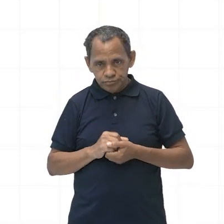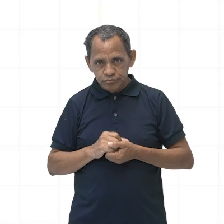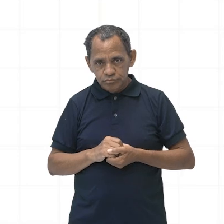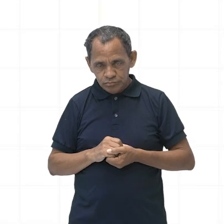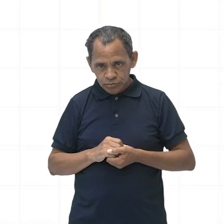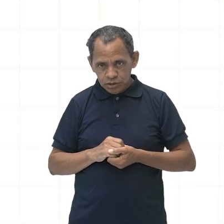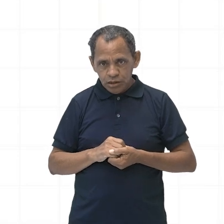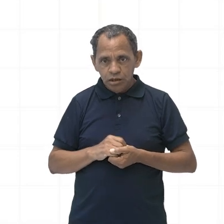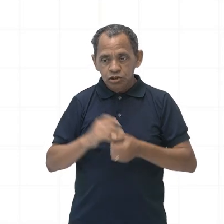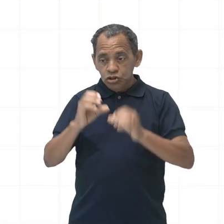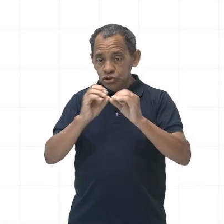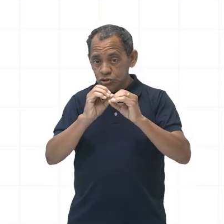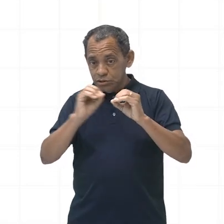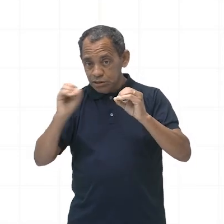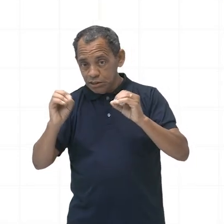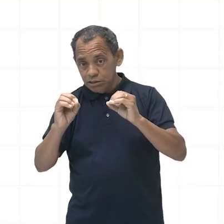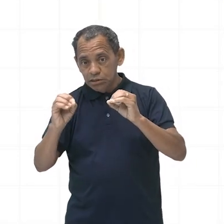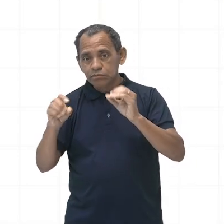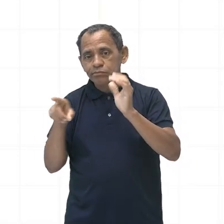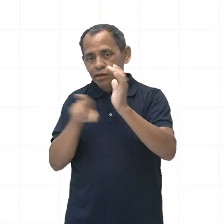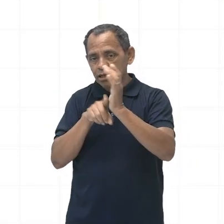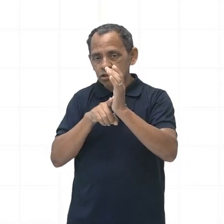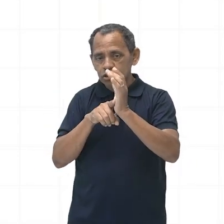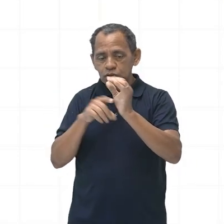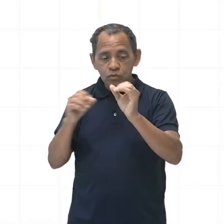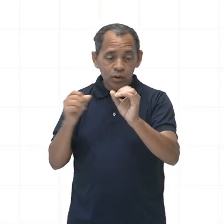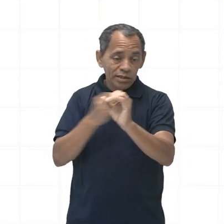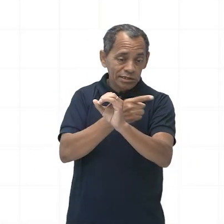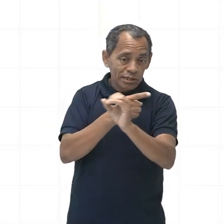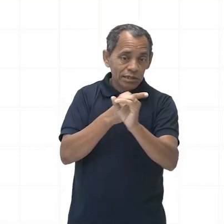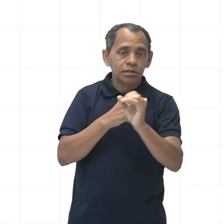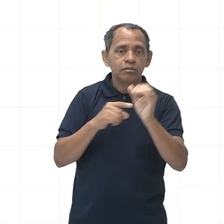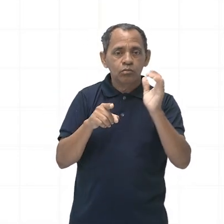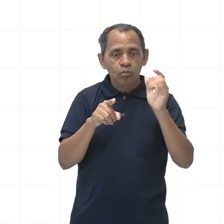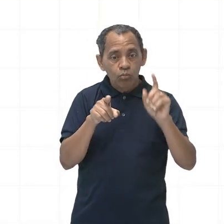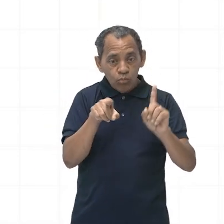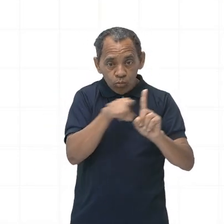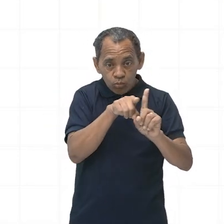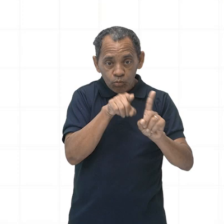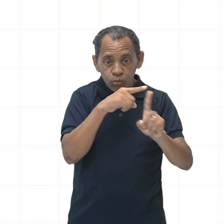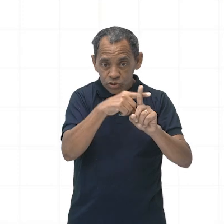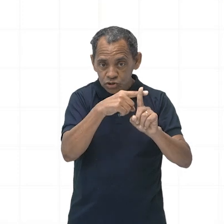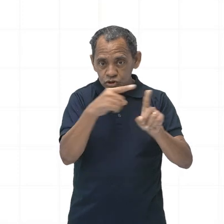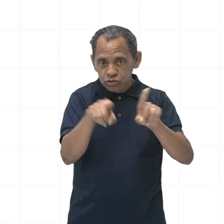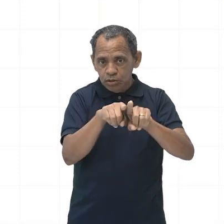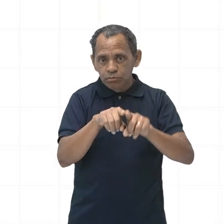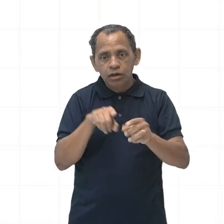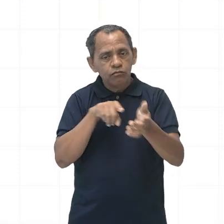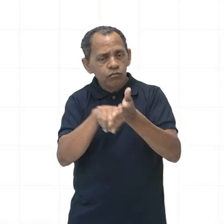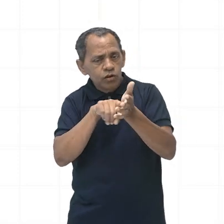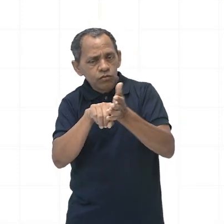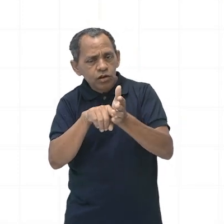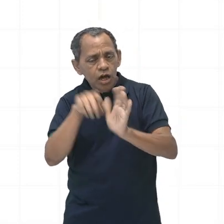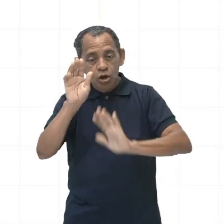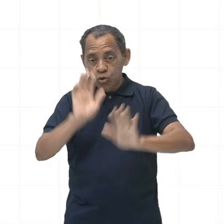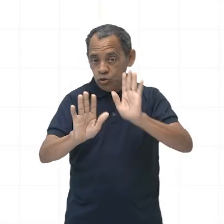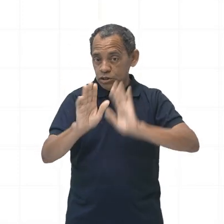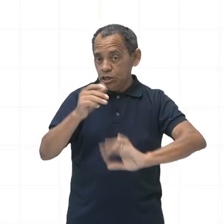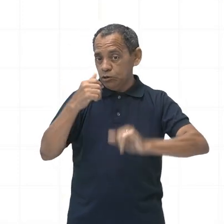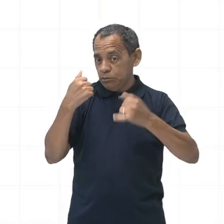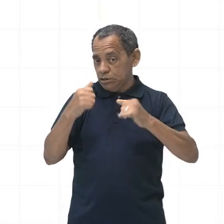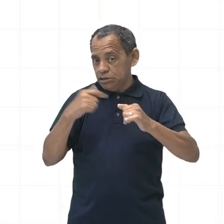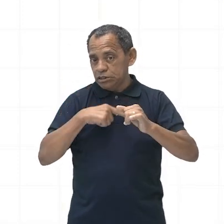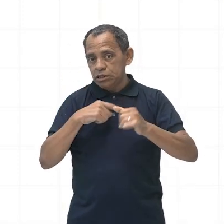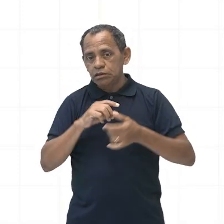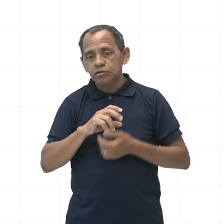esquerda do zero positivo, e tomar o seguinte cuidado, em verificar a escala, ou seja, de quanto em